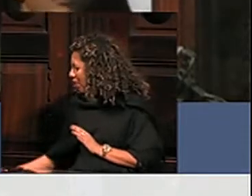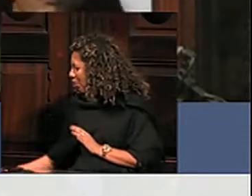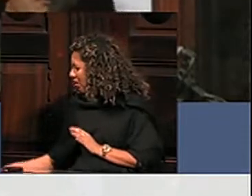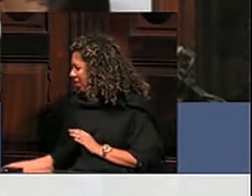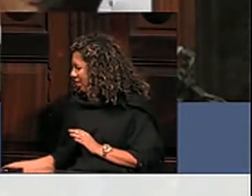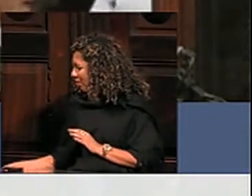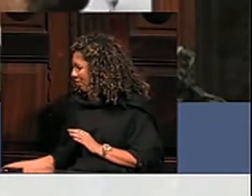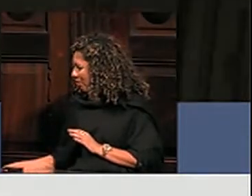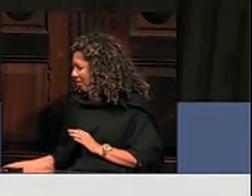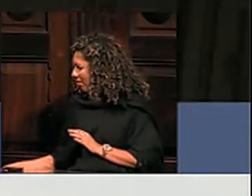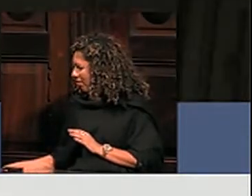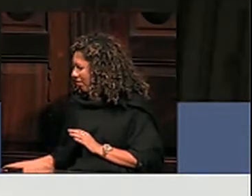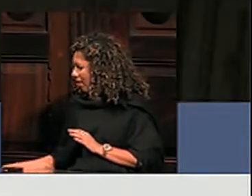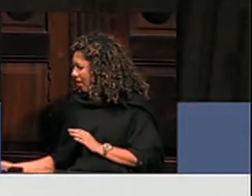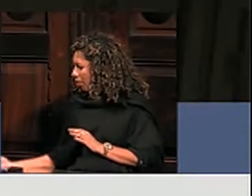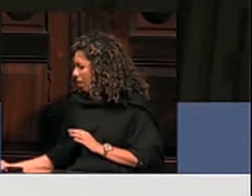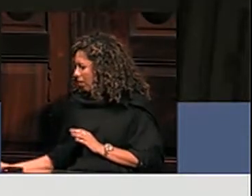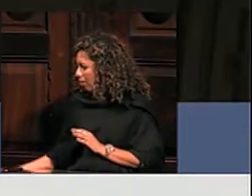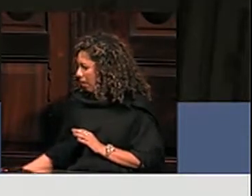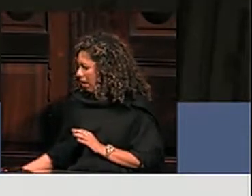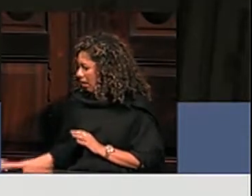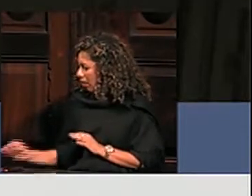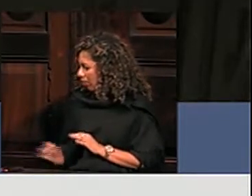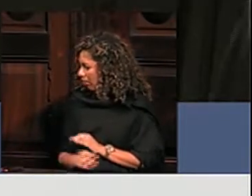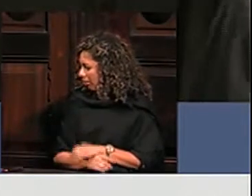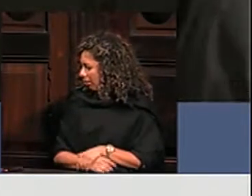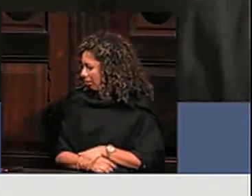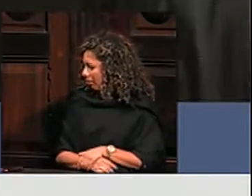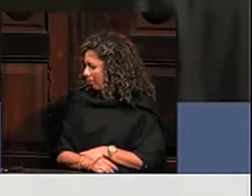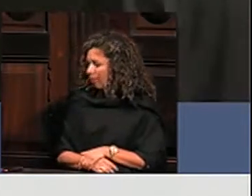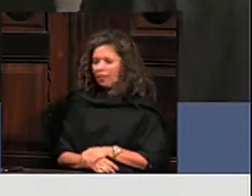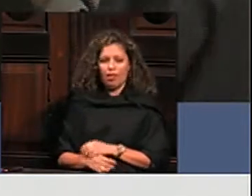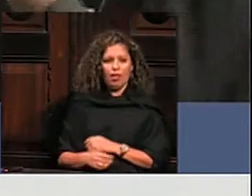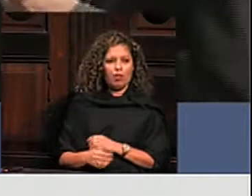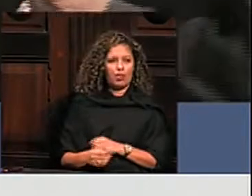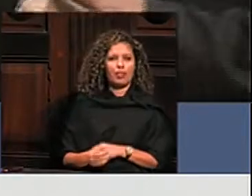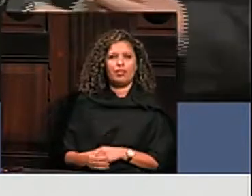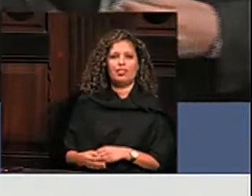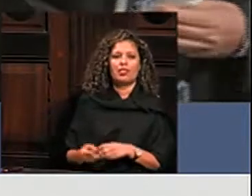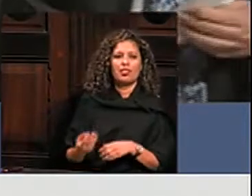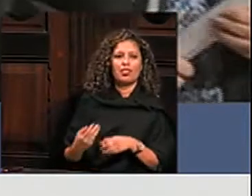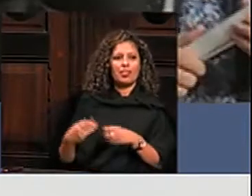a aprovação de uma controladoria no Estado do Rio de Janeiro é um alento